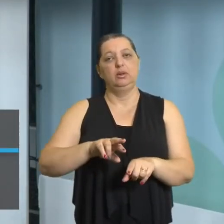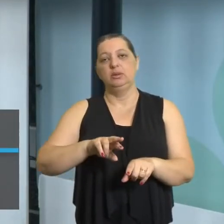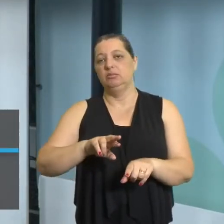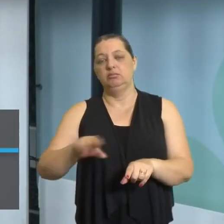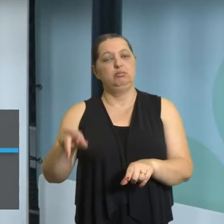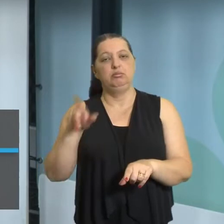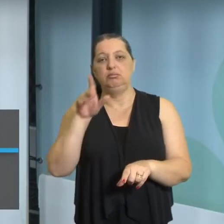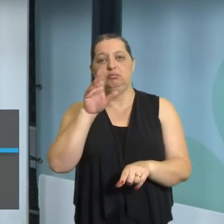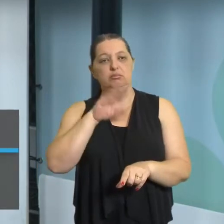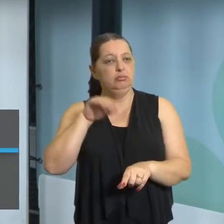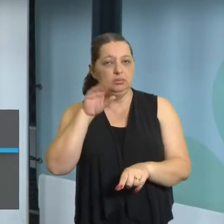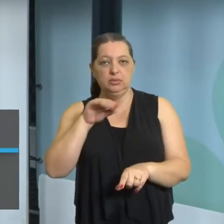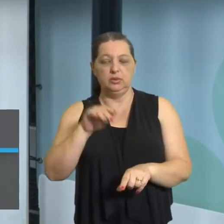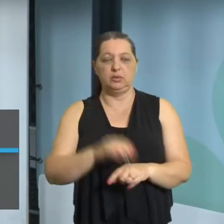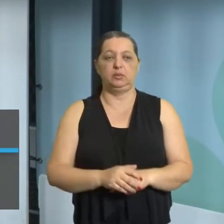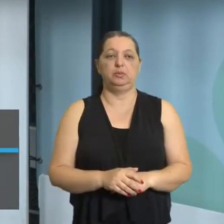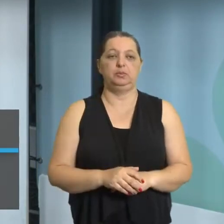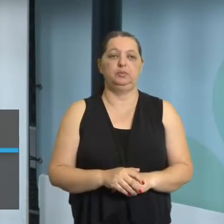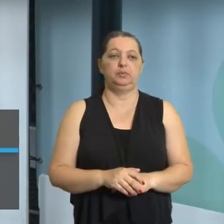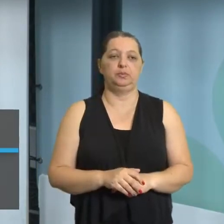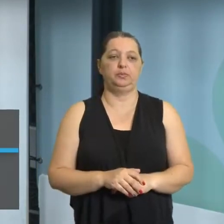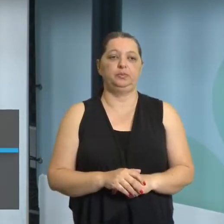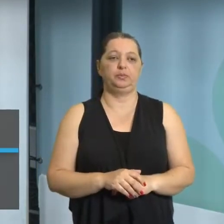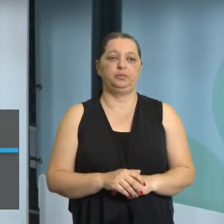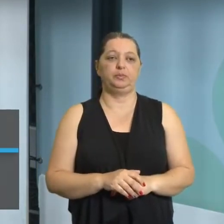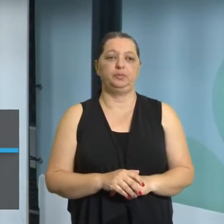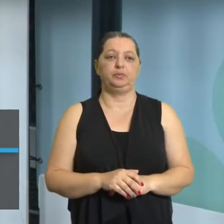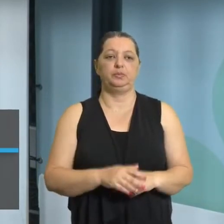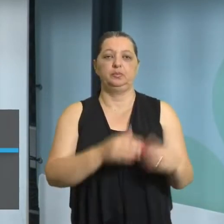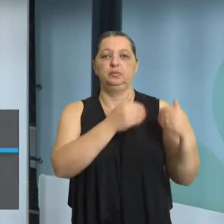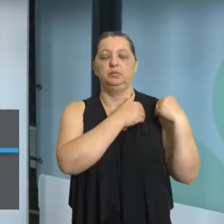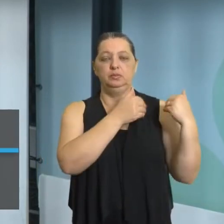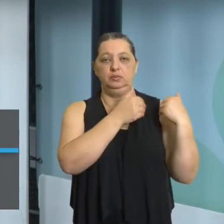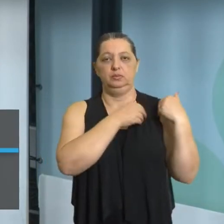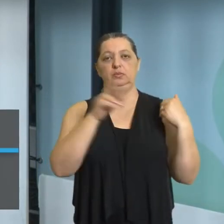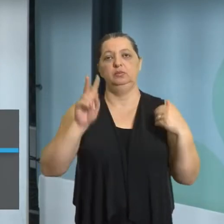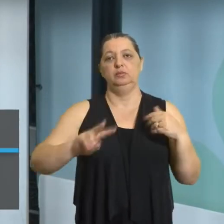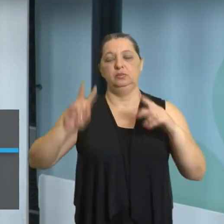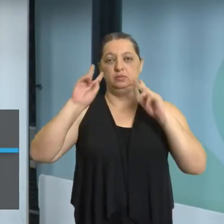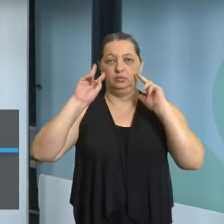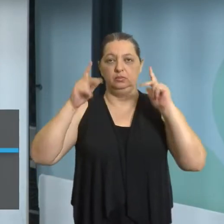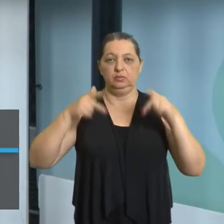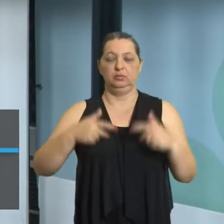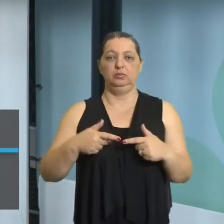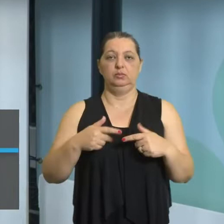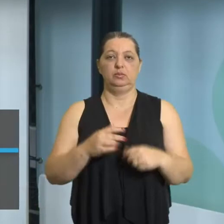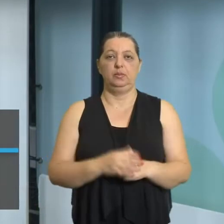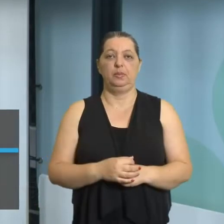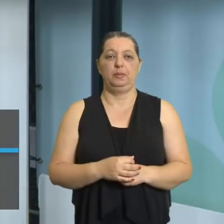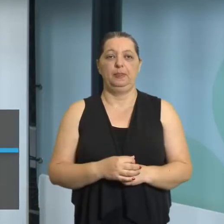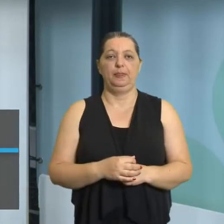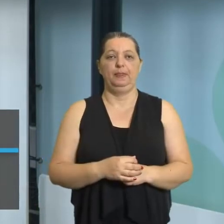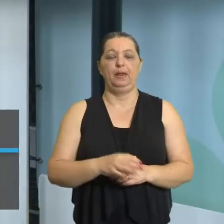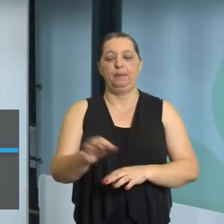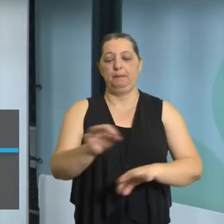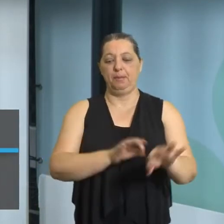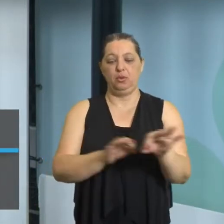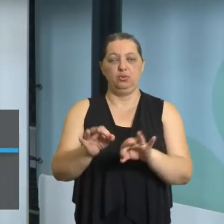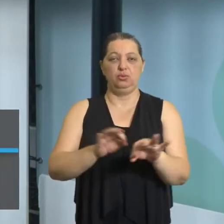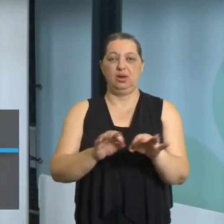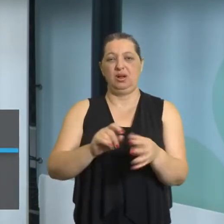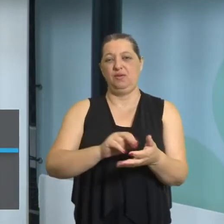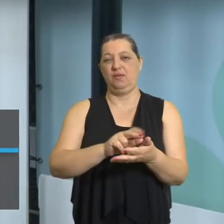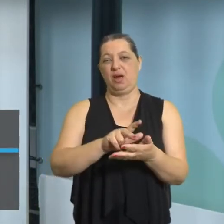Por por definição responsabilidade com valores humanos é projetos muitos projetos